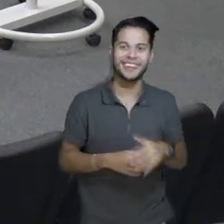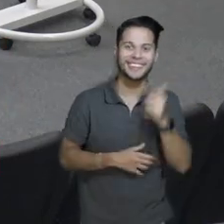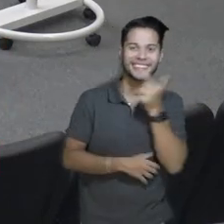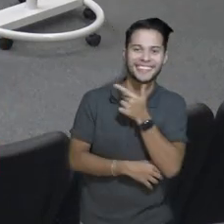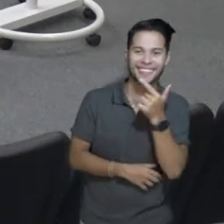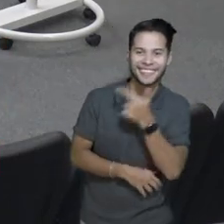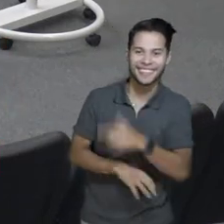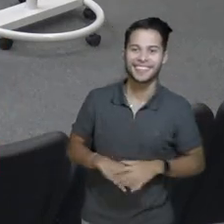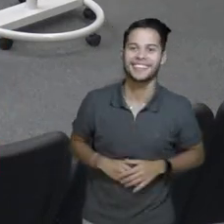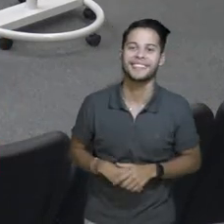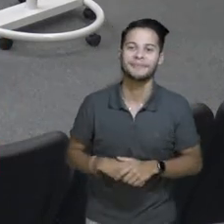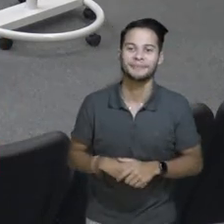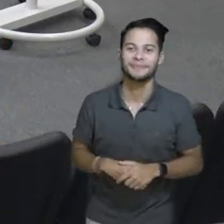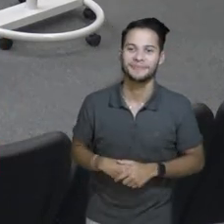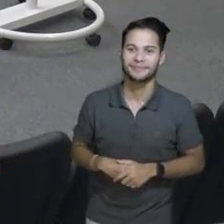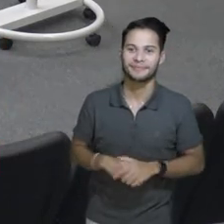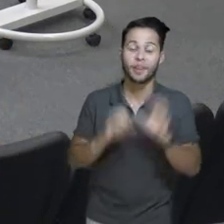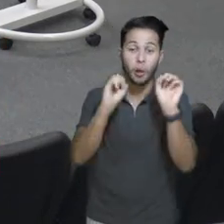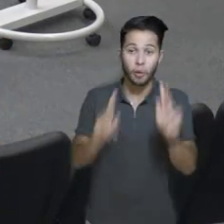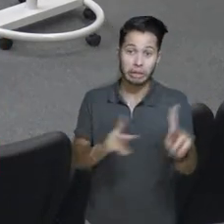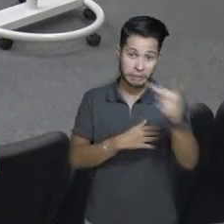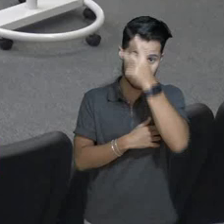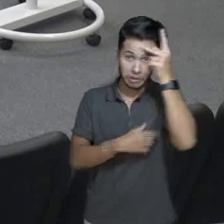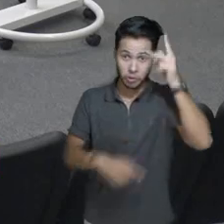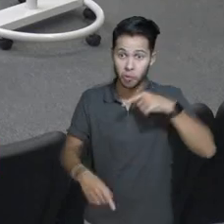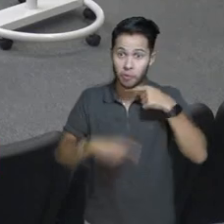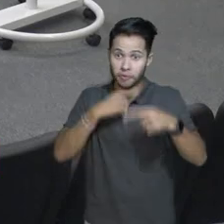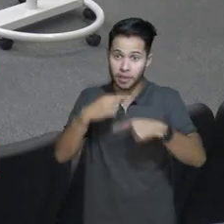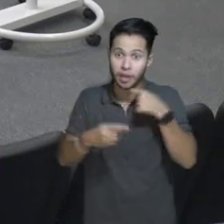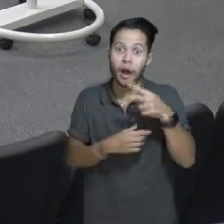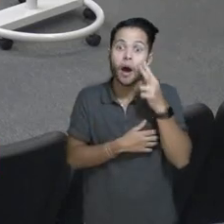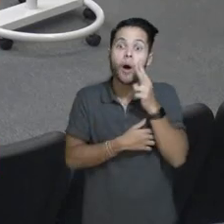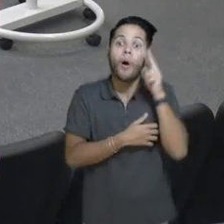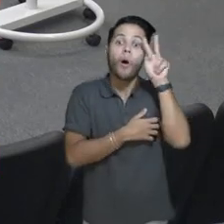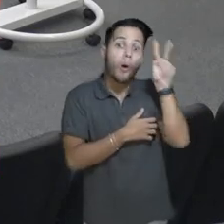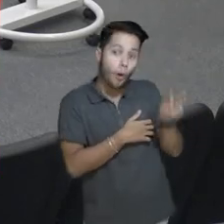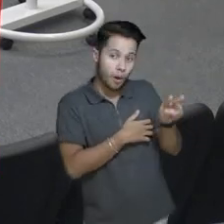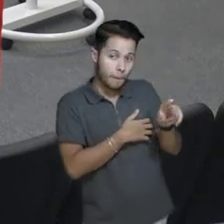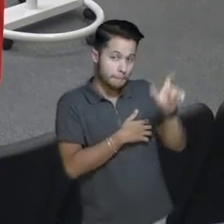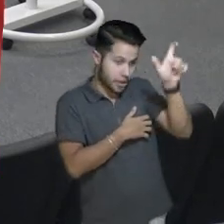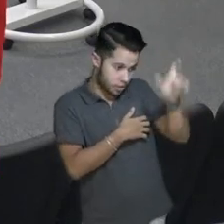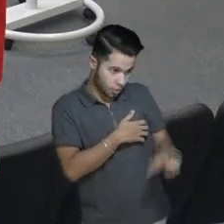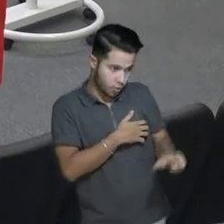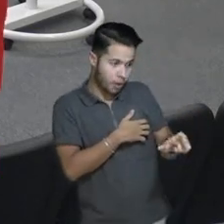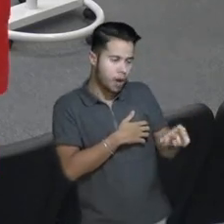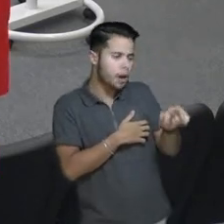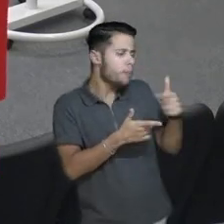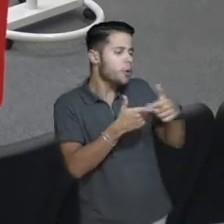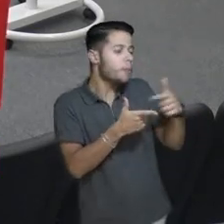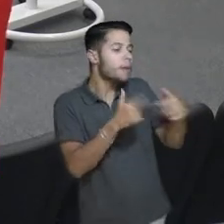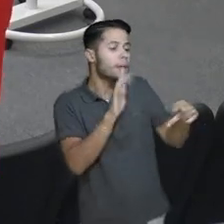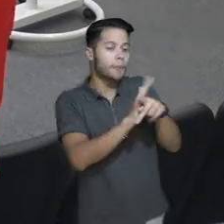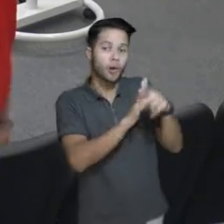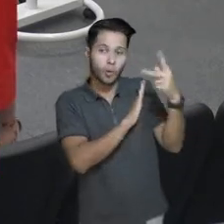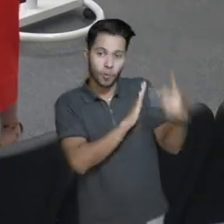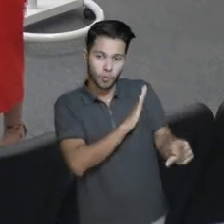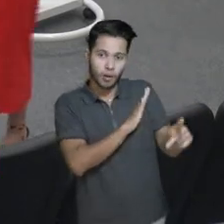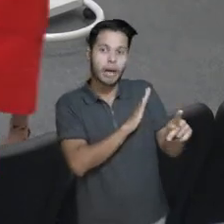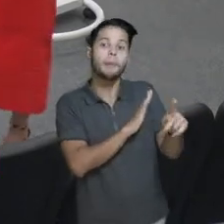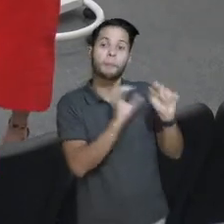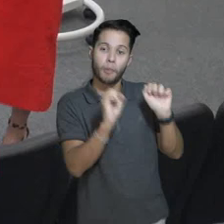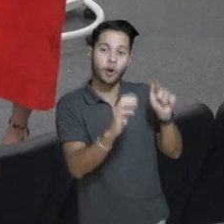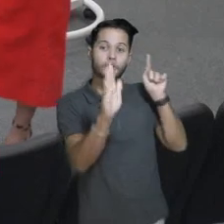grupo isso Se tiverem alguma dúvida olhem bem com quem vocês Trocaram o o o problema paraa gente fazer alguma